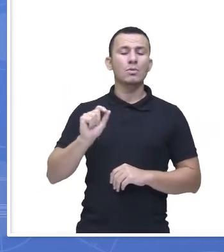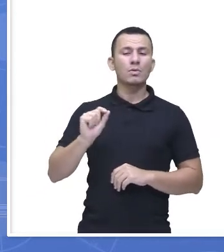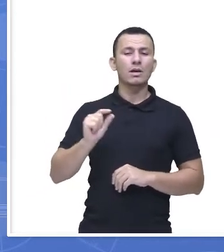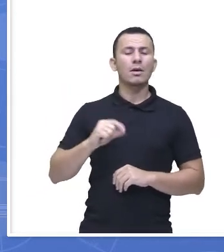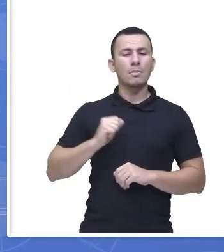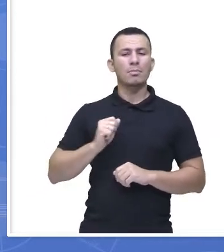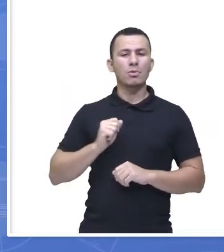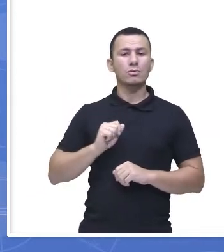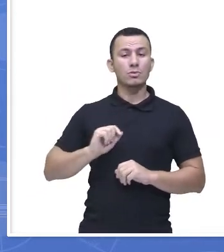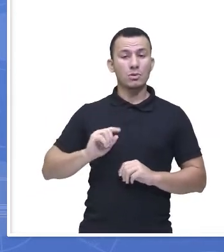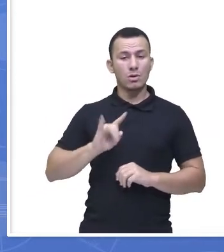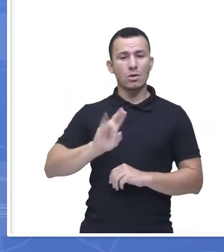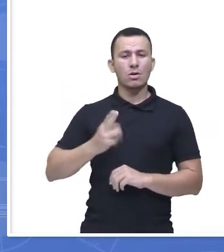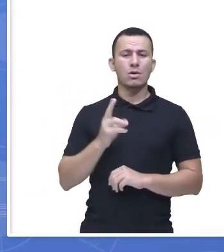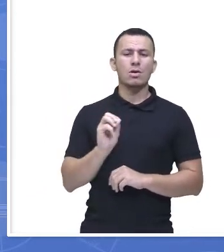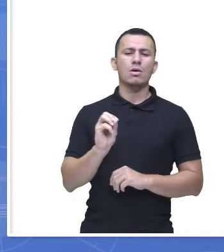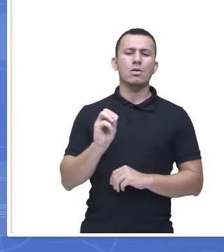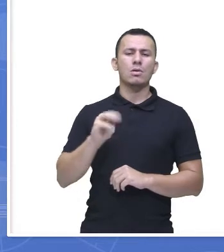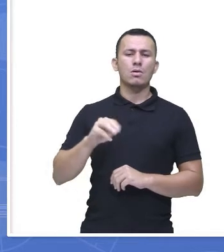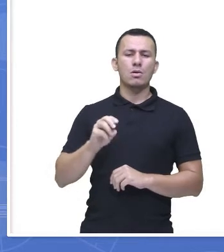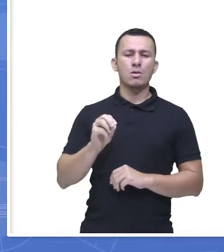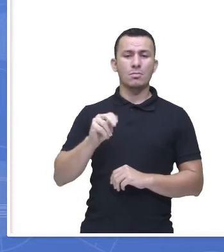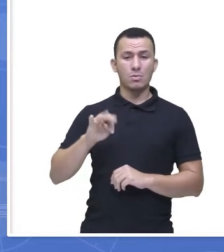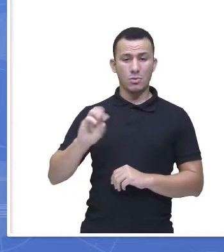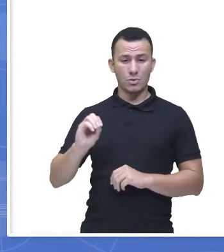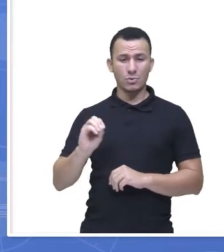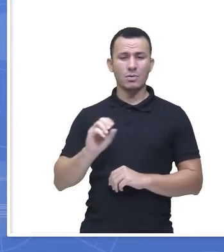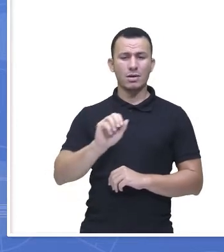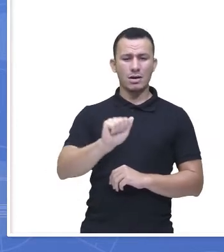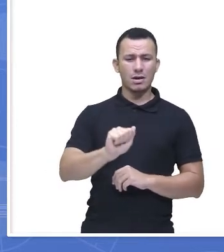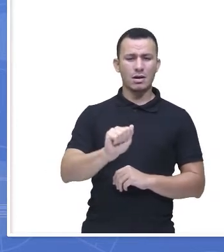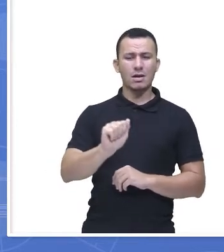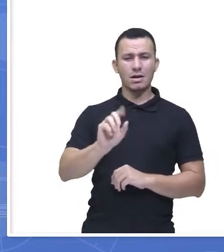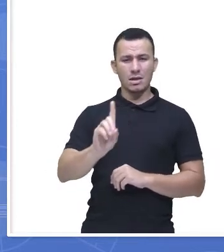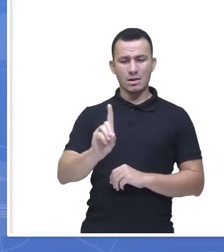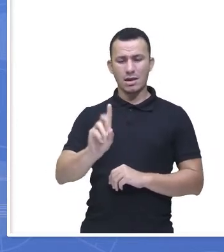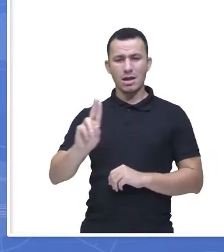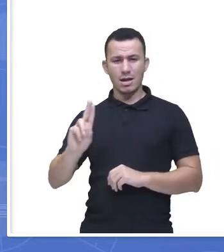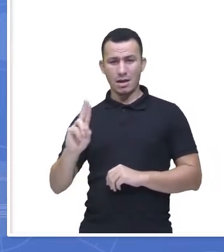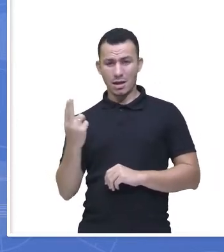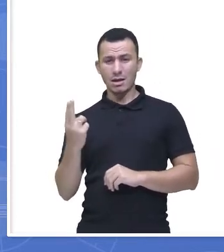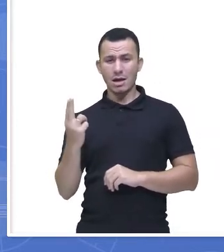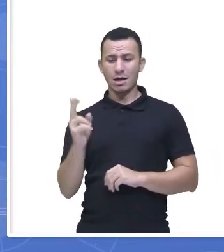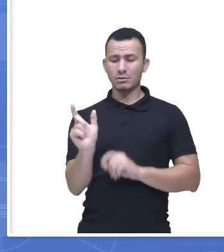Muito bem, vamos então agora ficar com a professora Márcia.